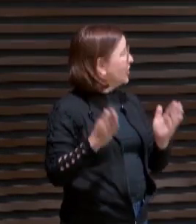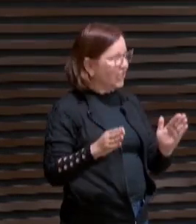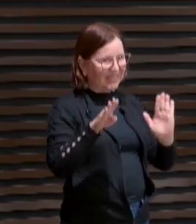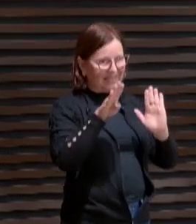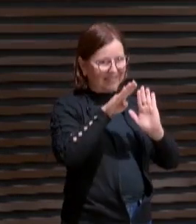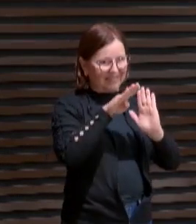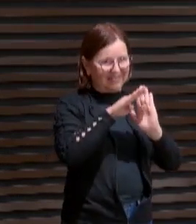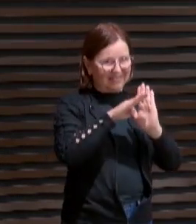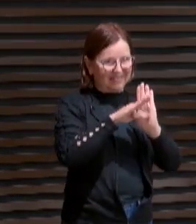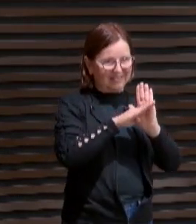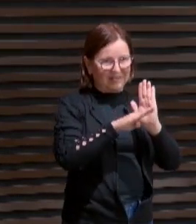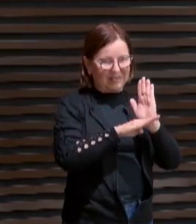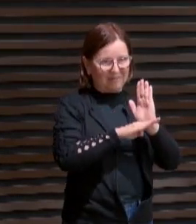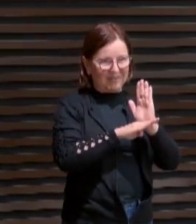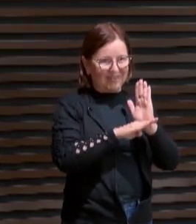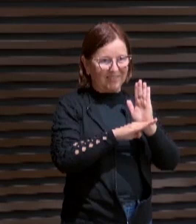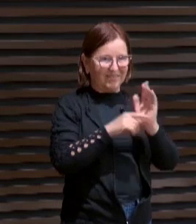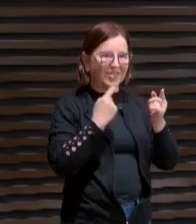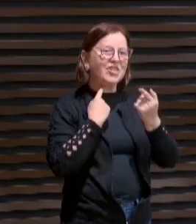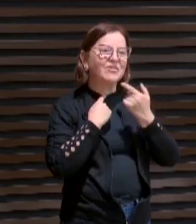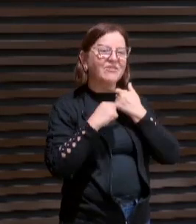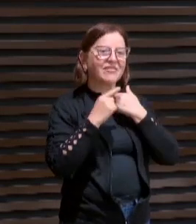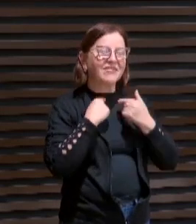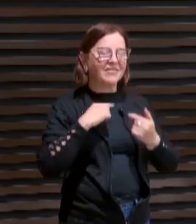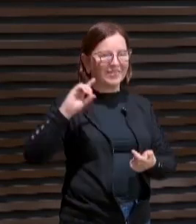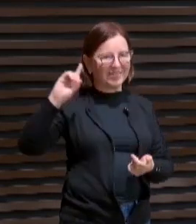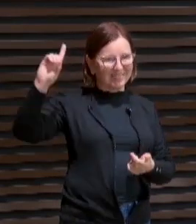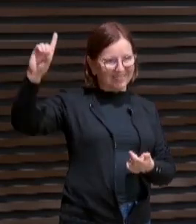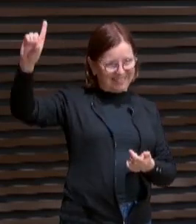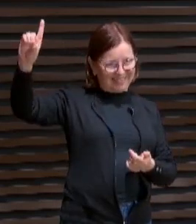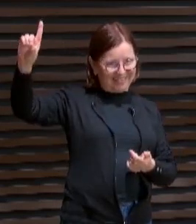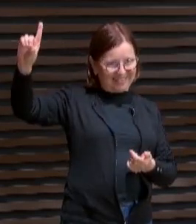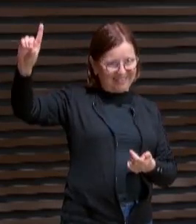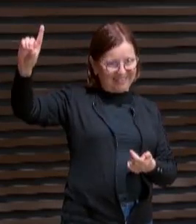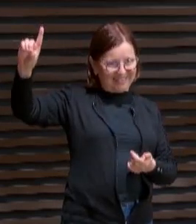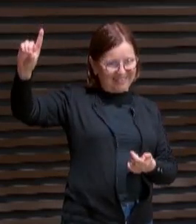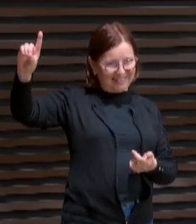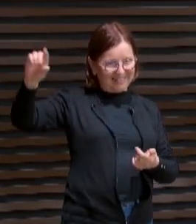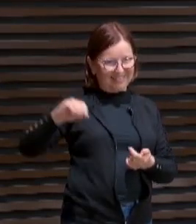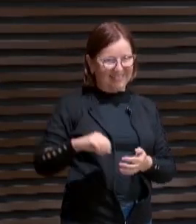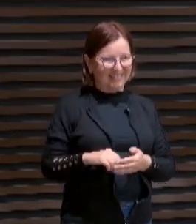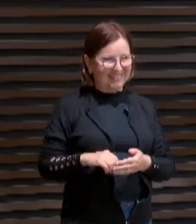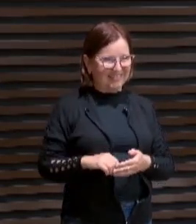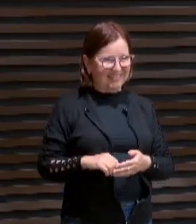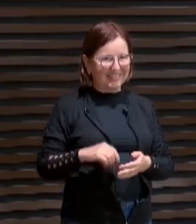presciência de Deus. Quem estava por trás de todo aquele